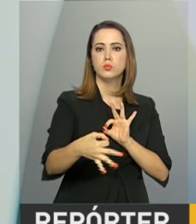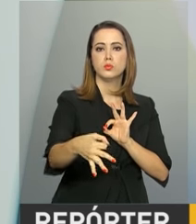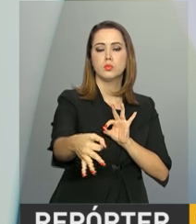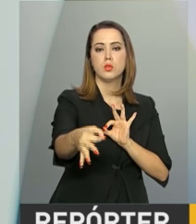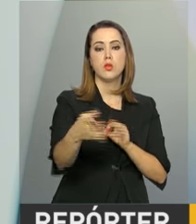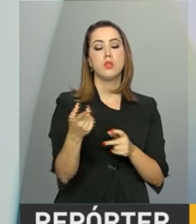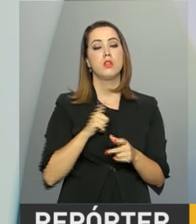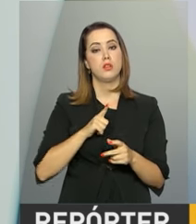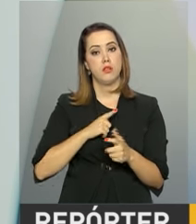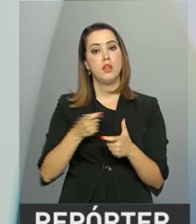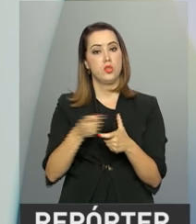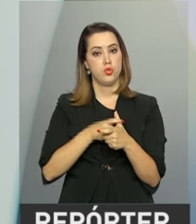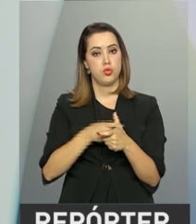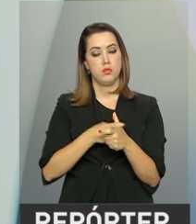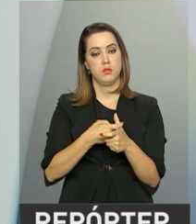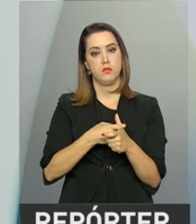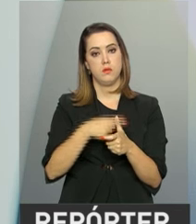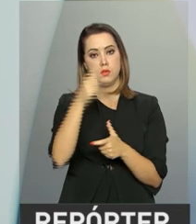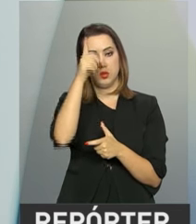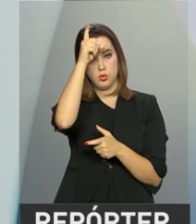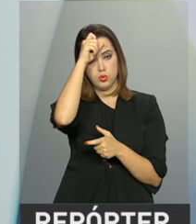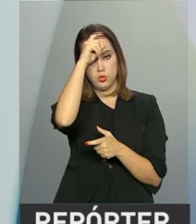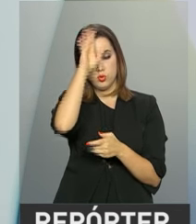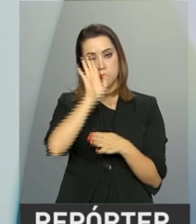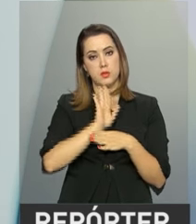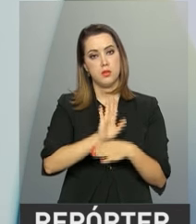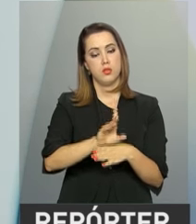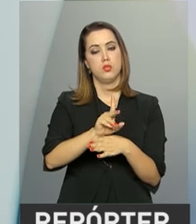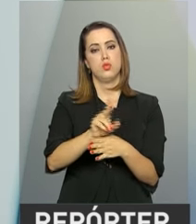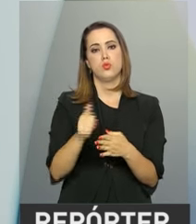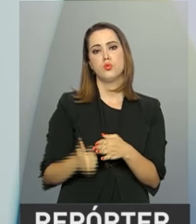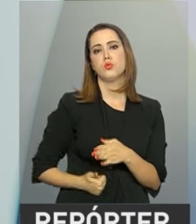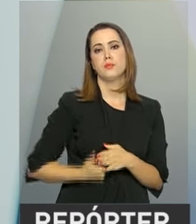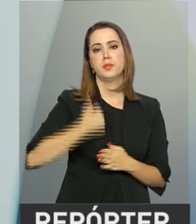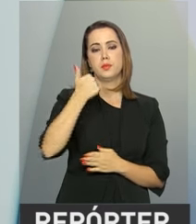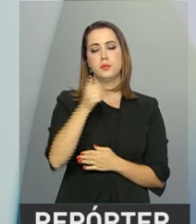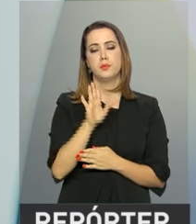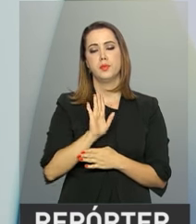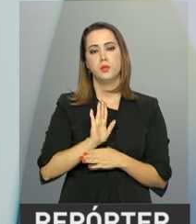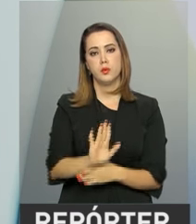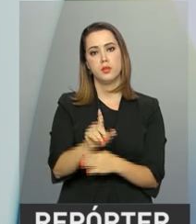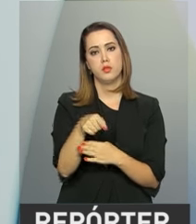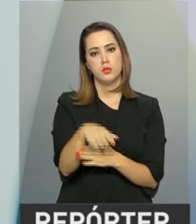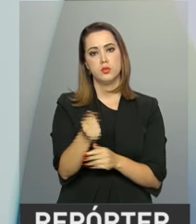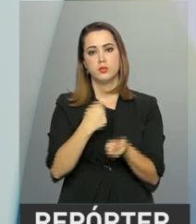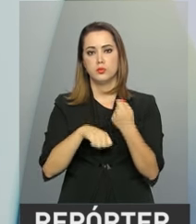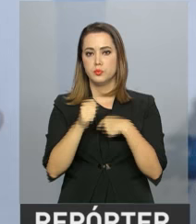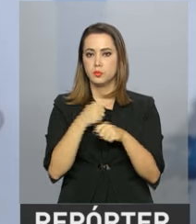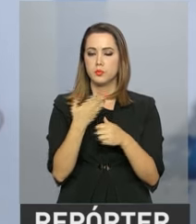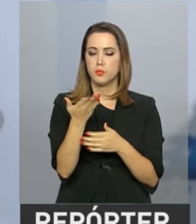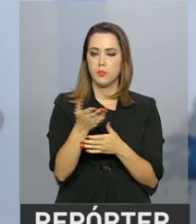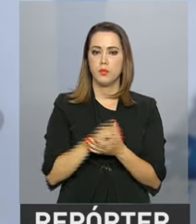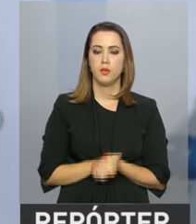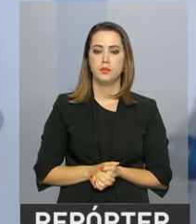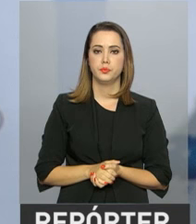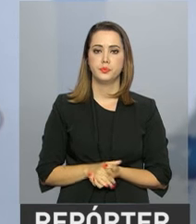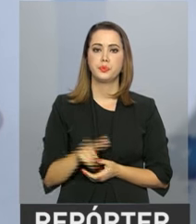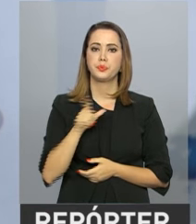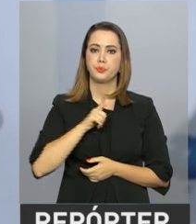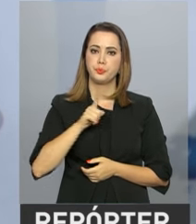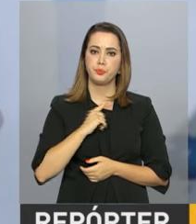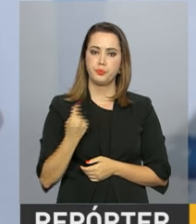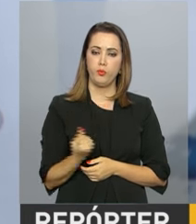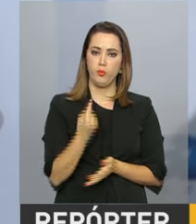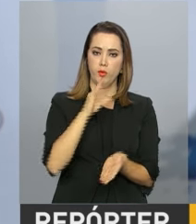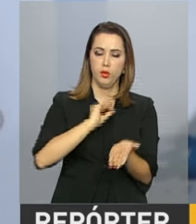dívidas das Santas Casas e hospitais filantrópicos para melhorar a situação dessas instituições. Haverá um recurso